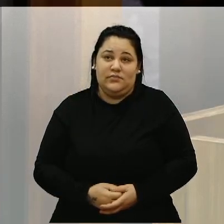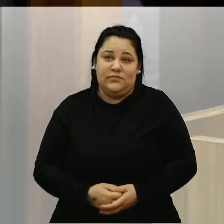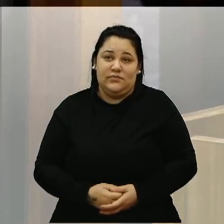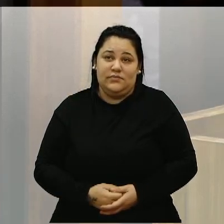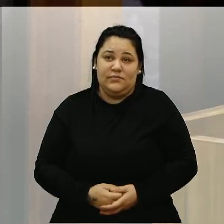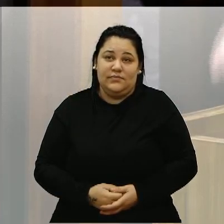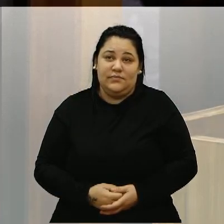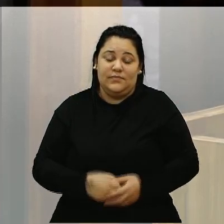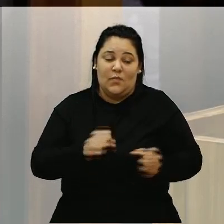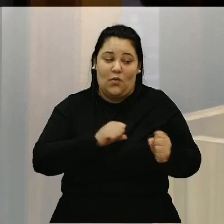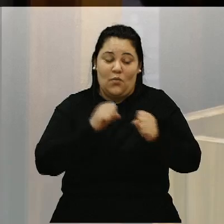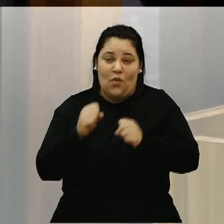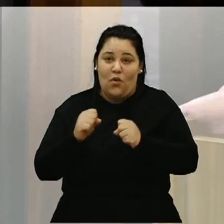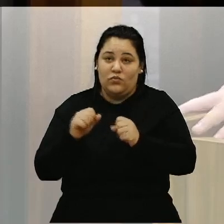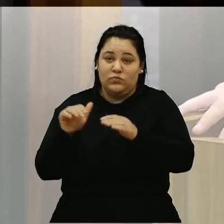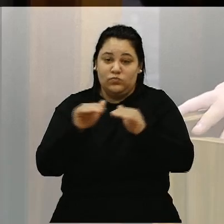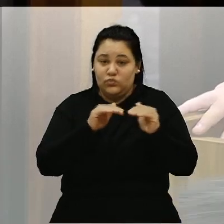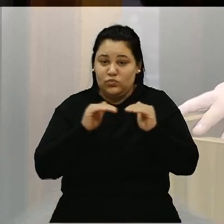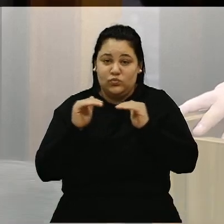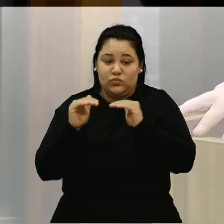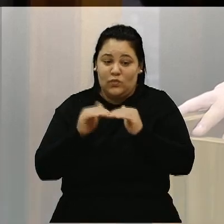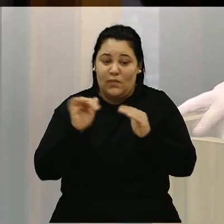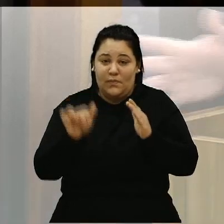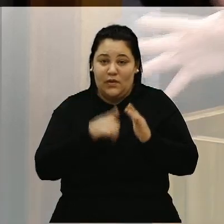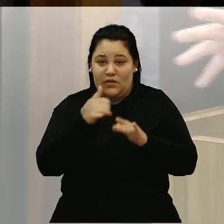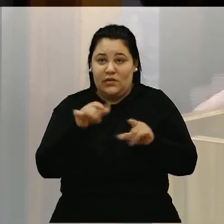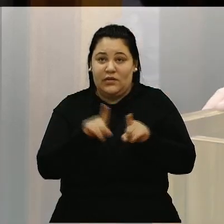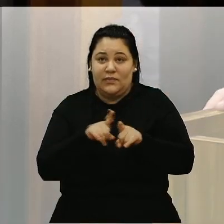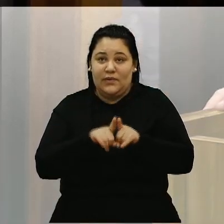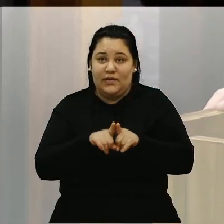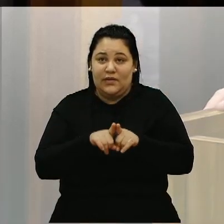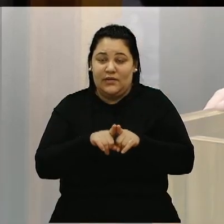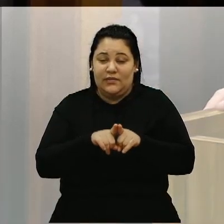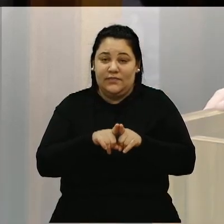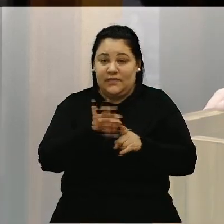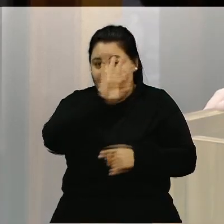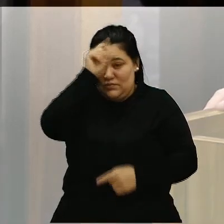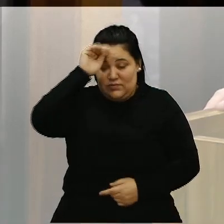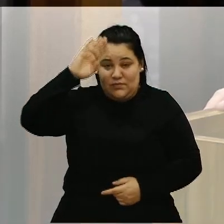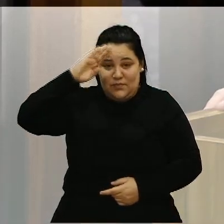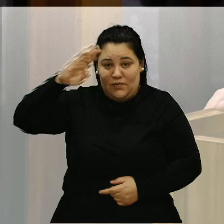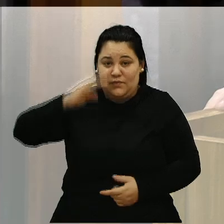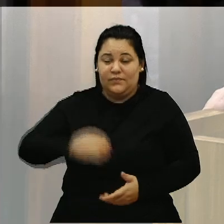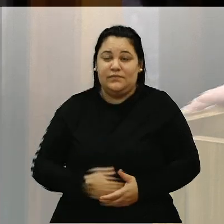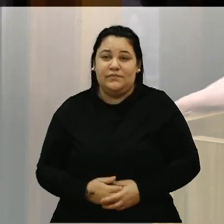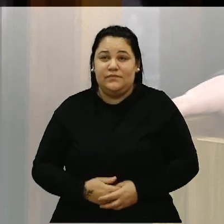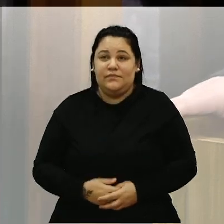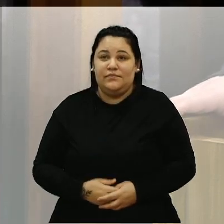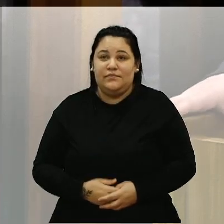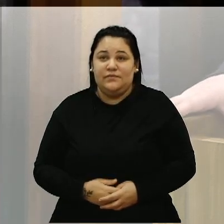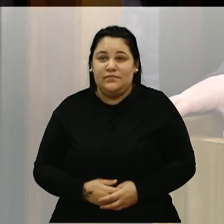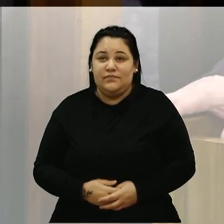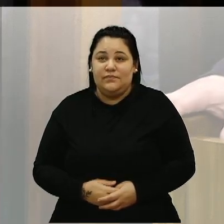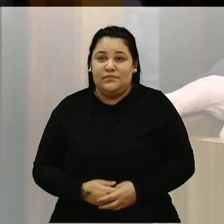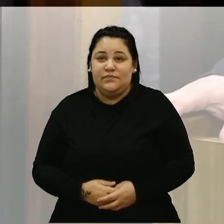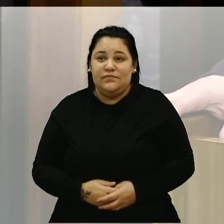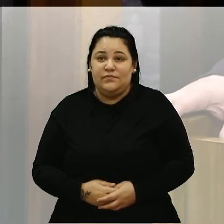Vai poder equipar, qualificar a guarda municipal. Então, assim,